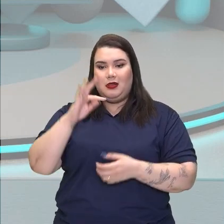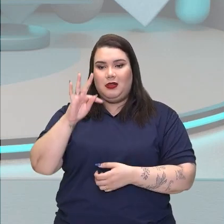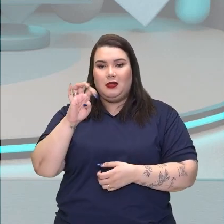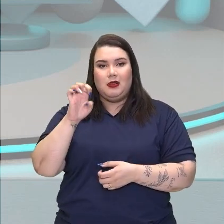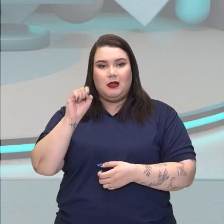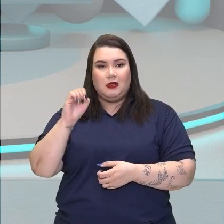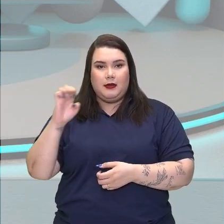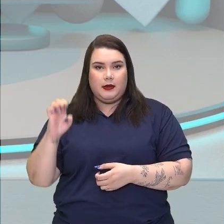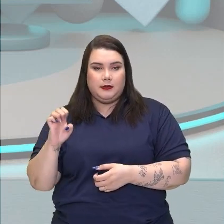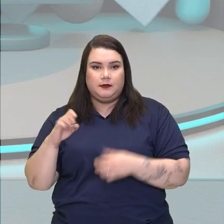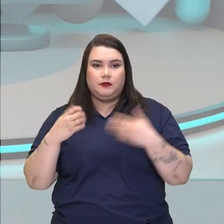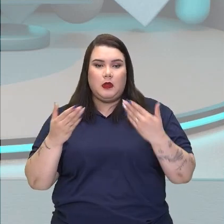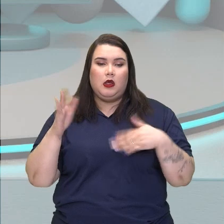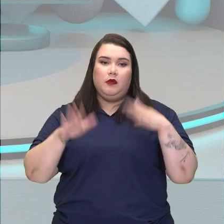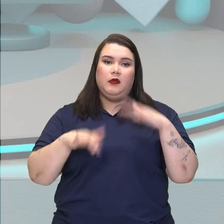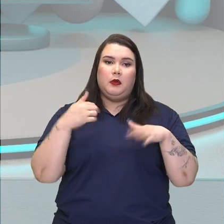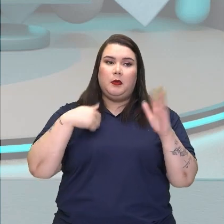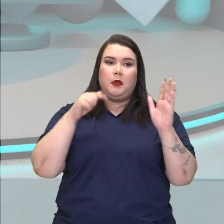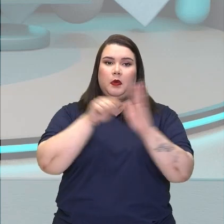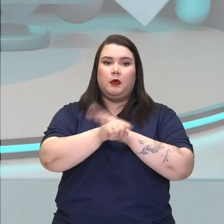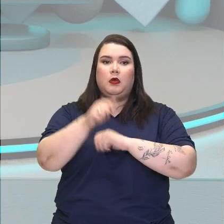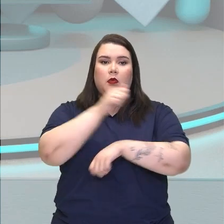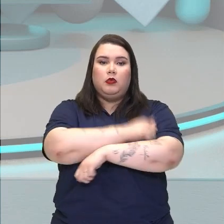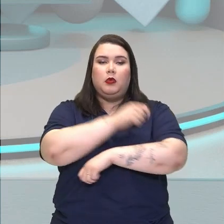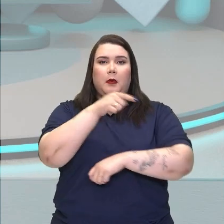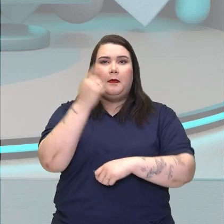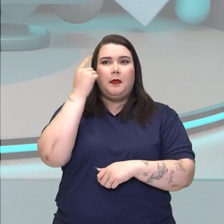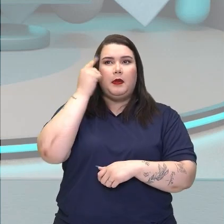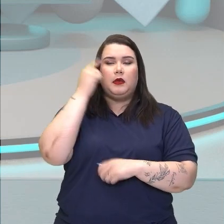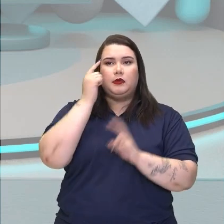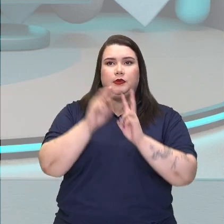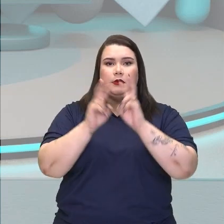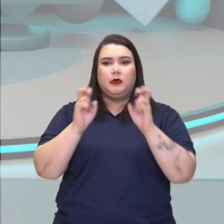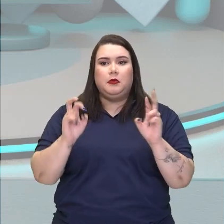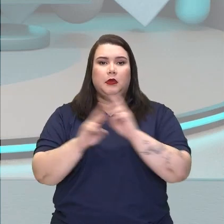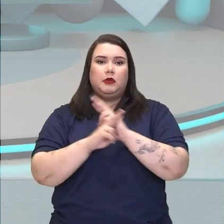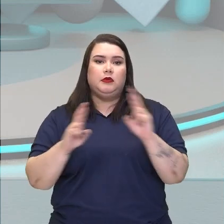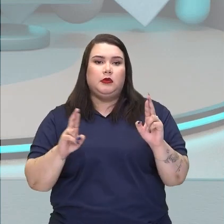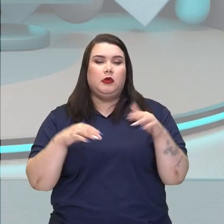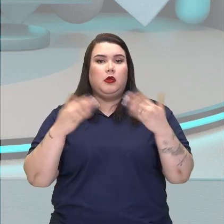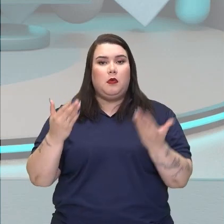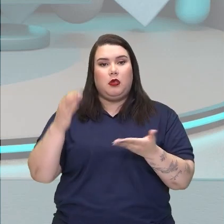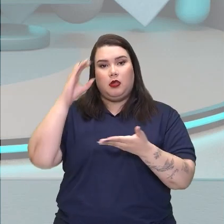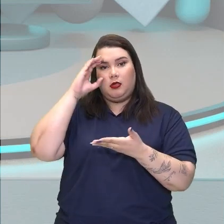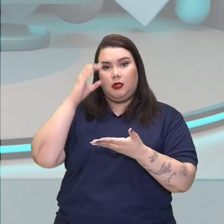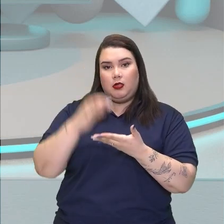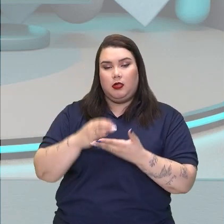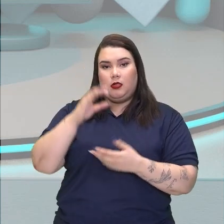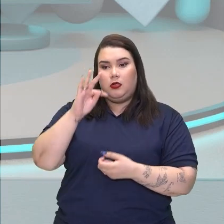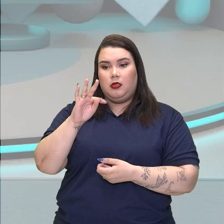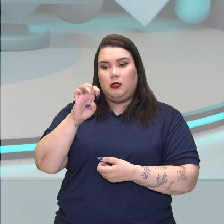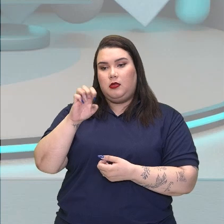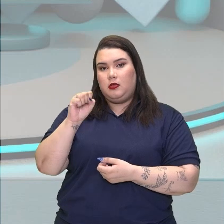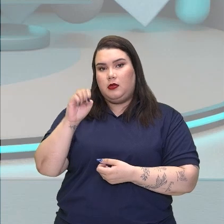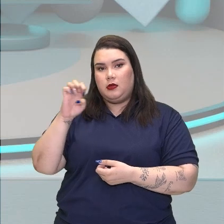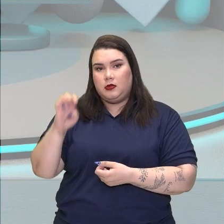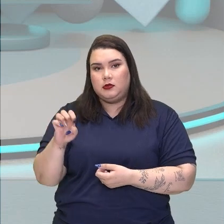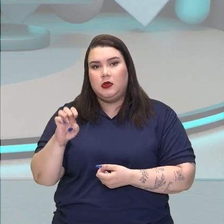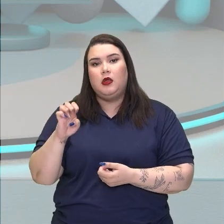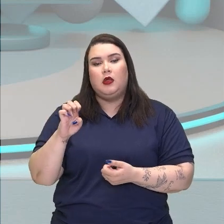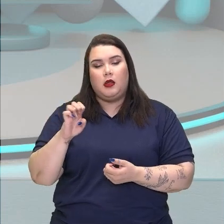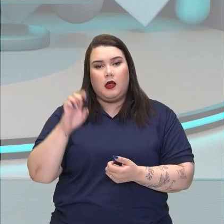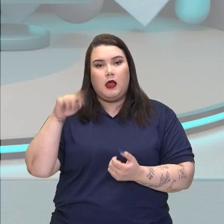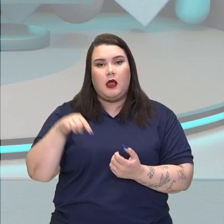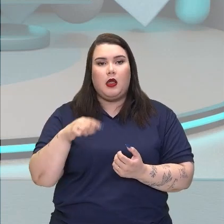eu pergunto aos alunos, né, o que você pensa sobre esse tema. Então, a tese é o que você pensa a respeito